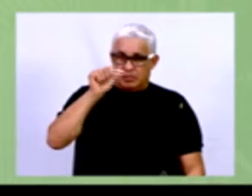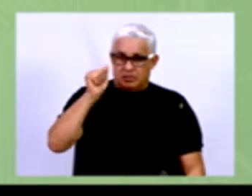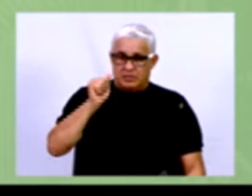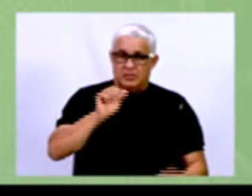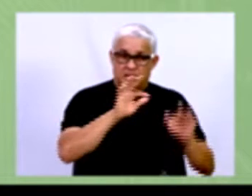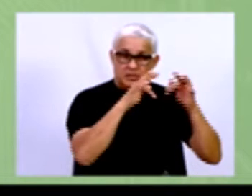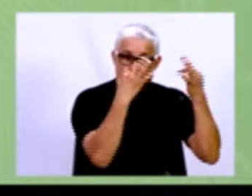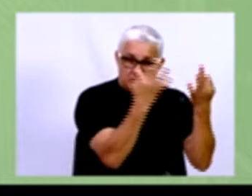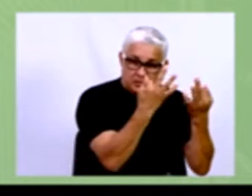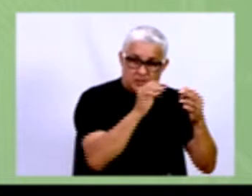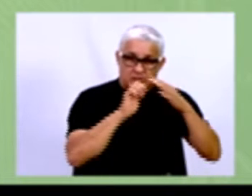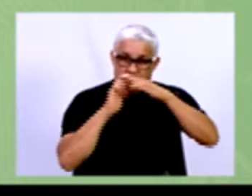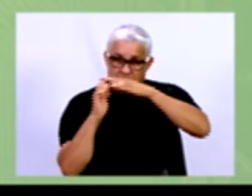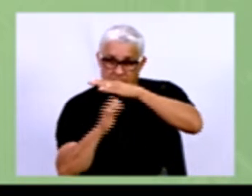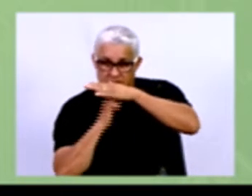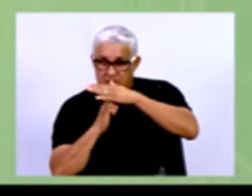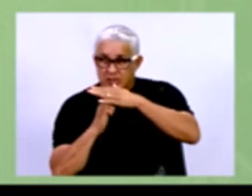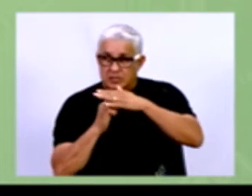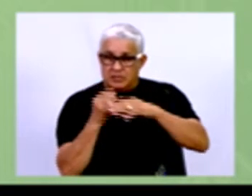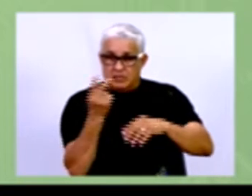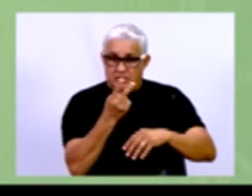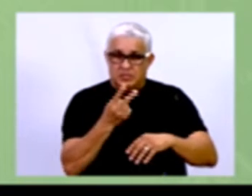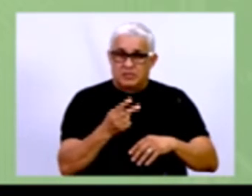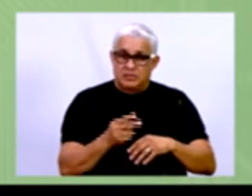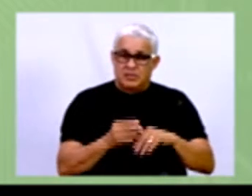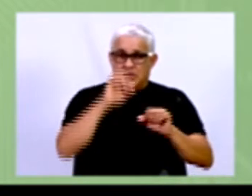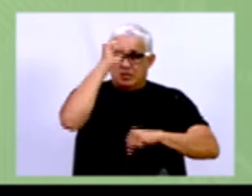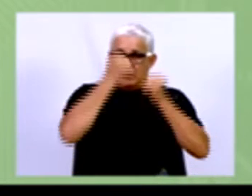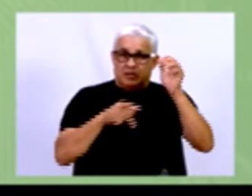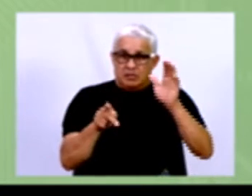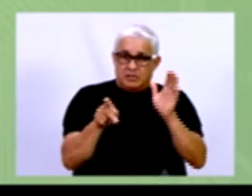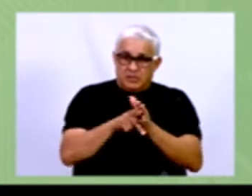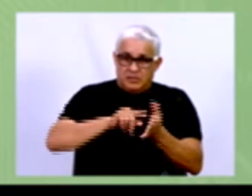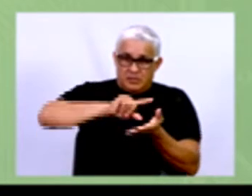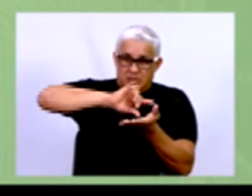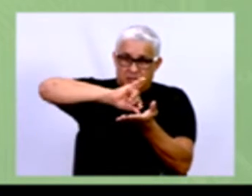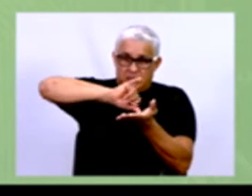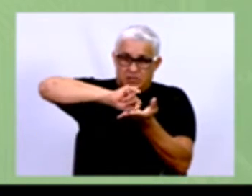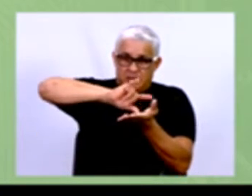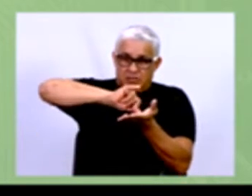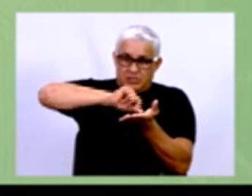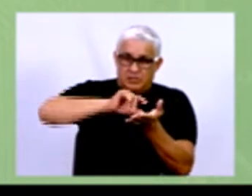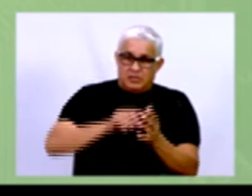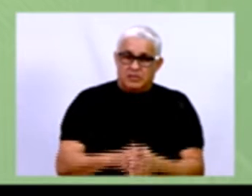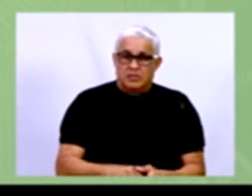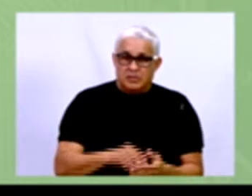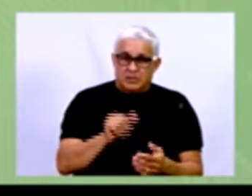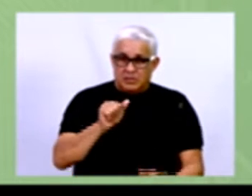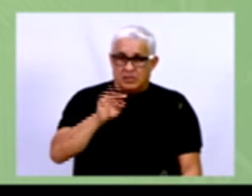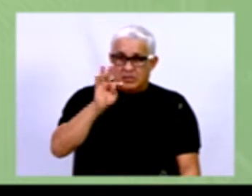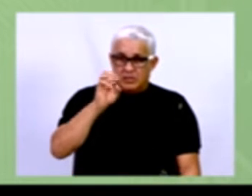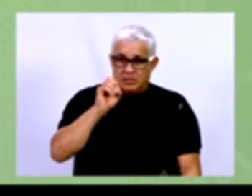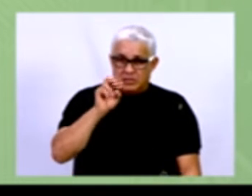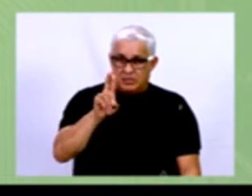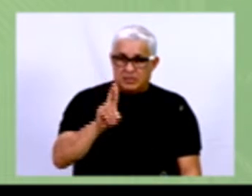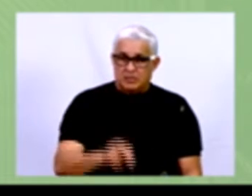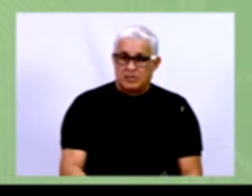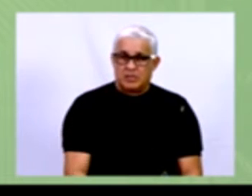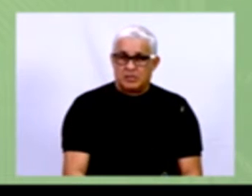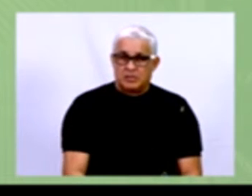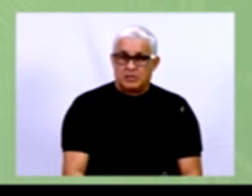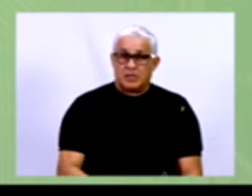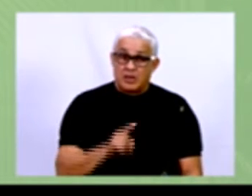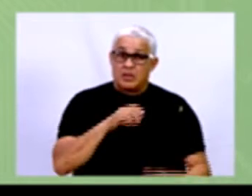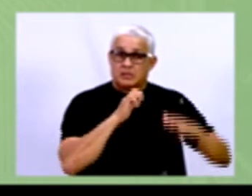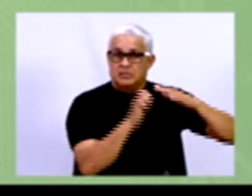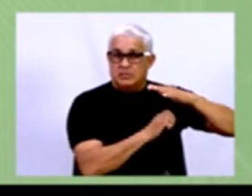as empresas. Então, no modo de produção capitalista, o agente econômico responsável pela produção é a